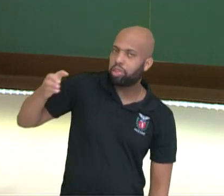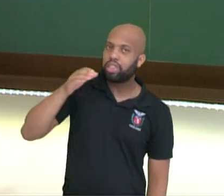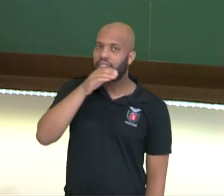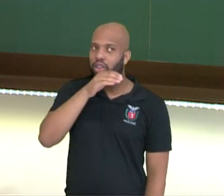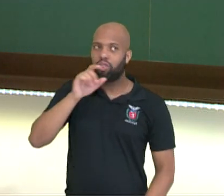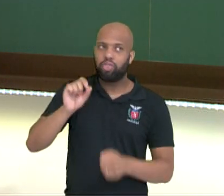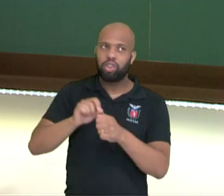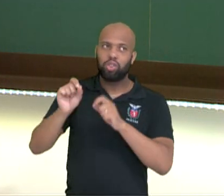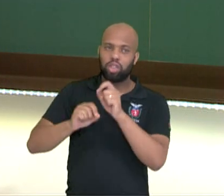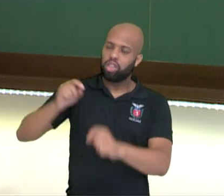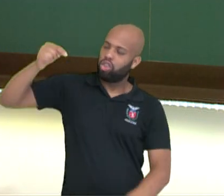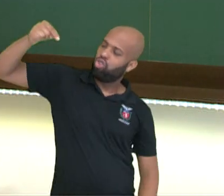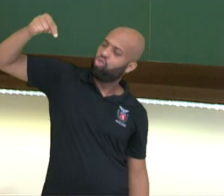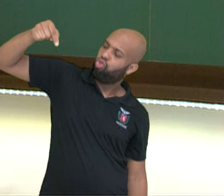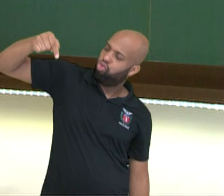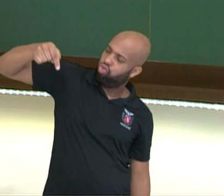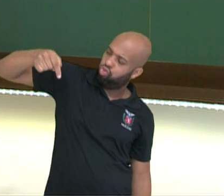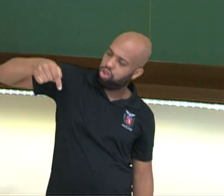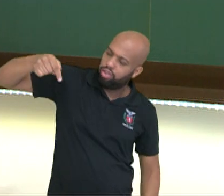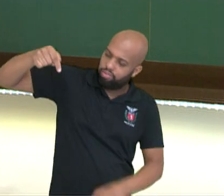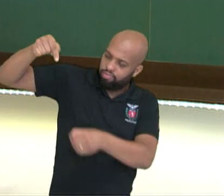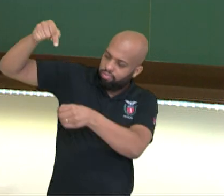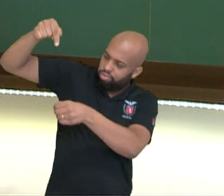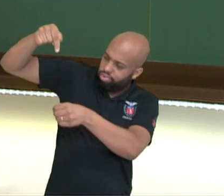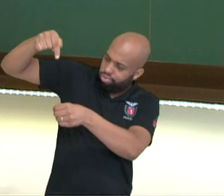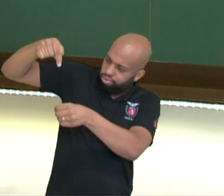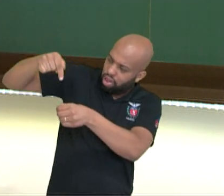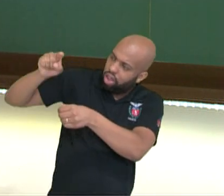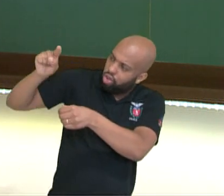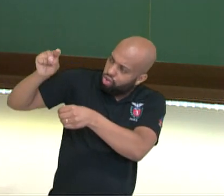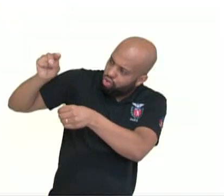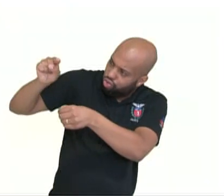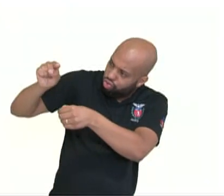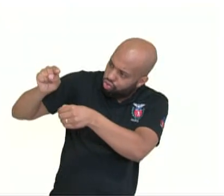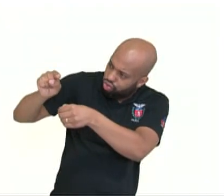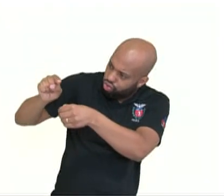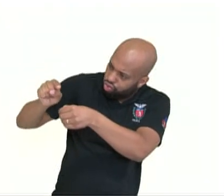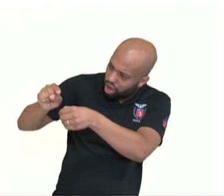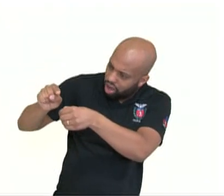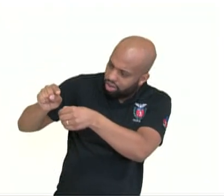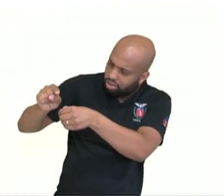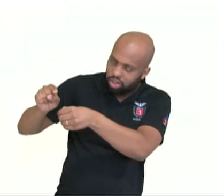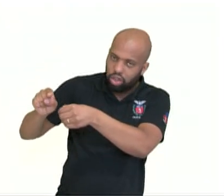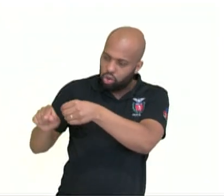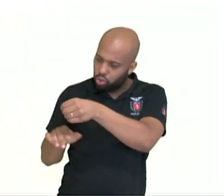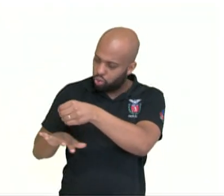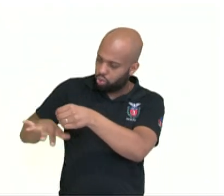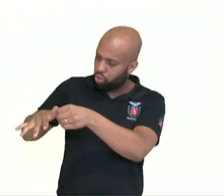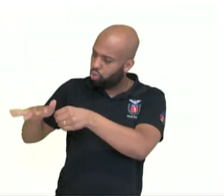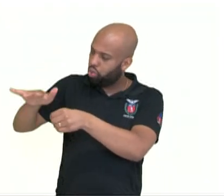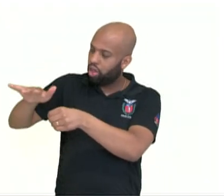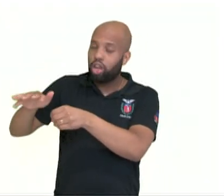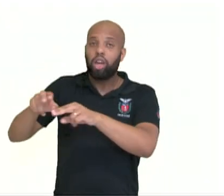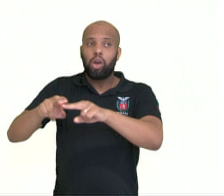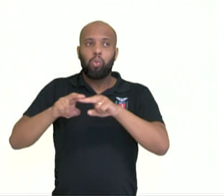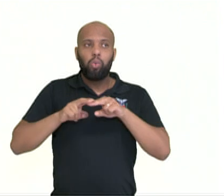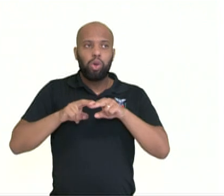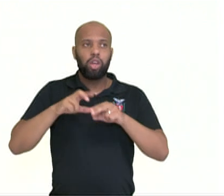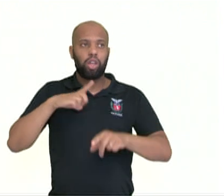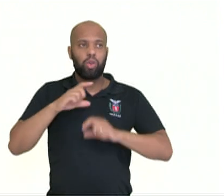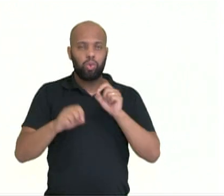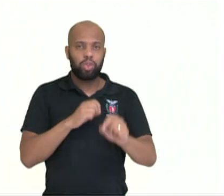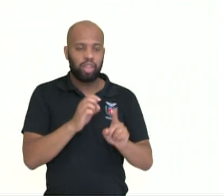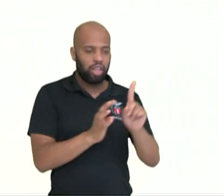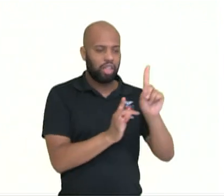que a temperatura mais alta no bulbo faz com que a coluna de líquido fique menor. Por isso, a temperatura 1 aqui